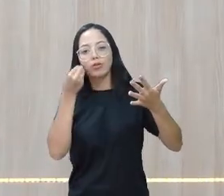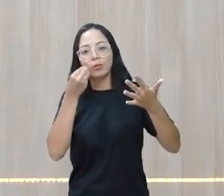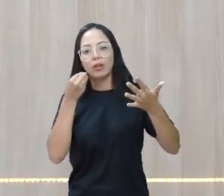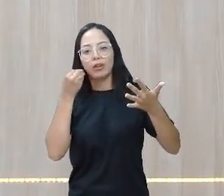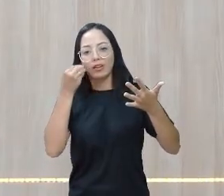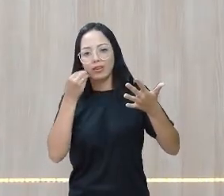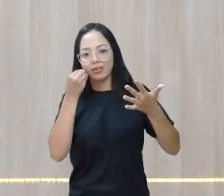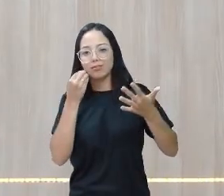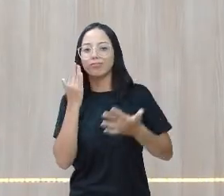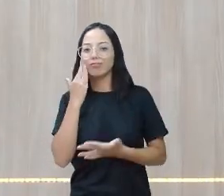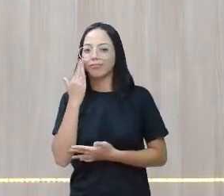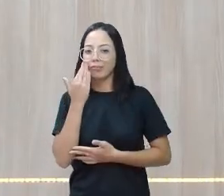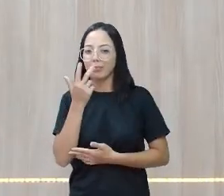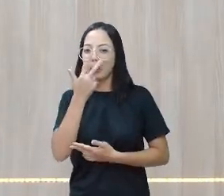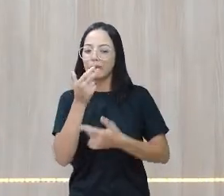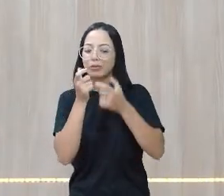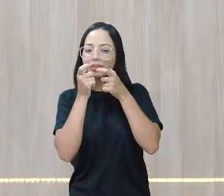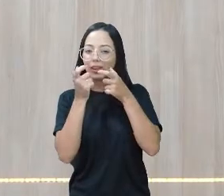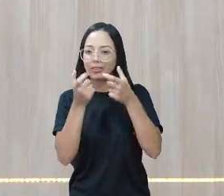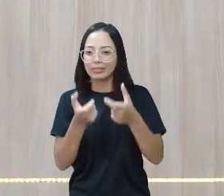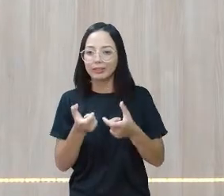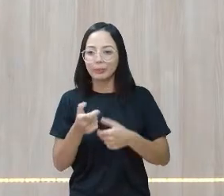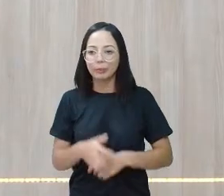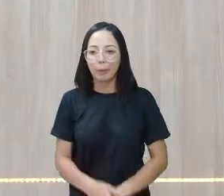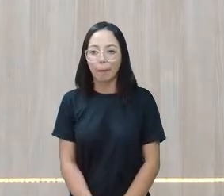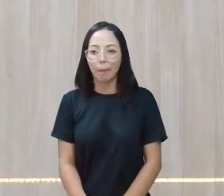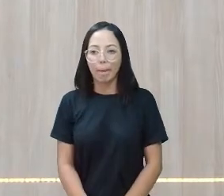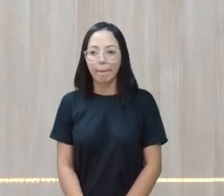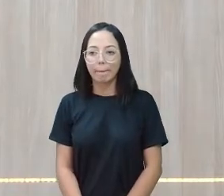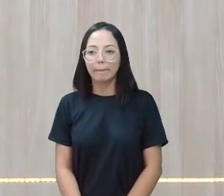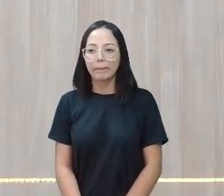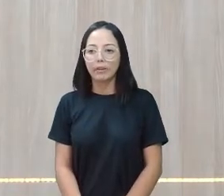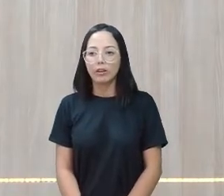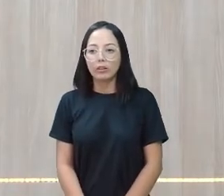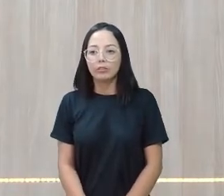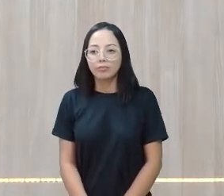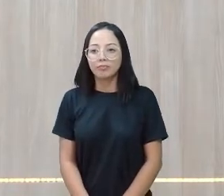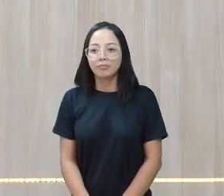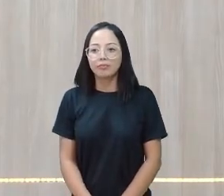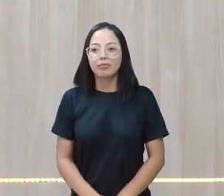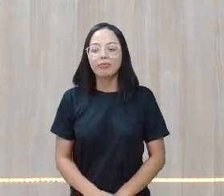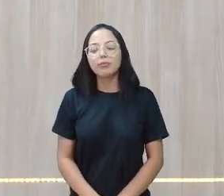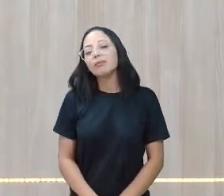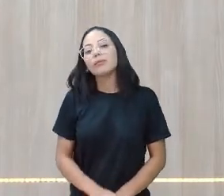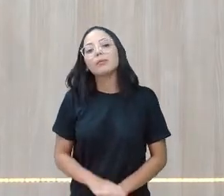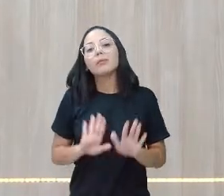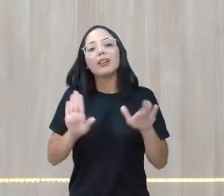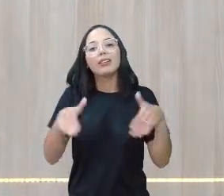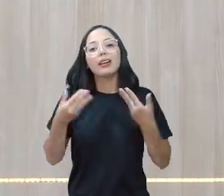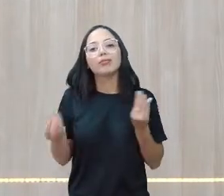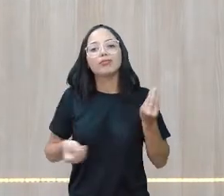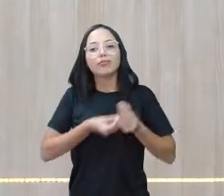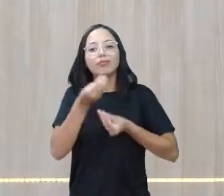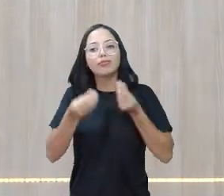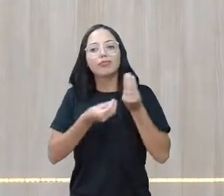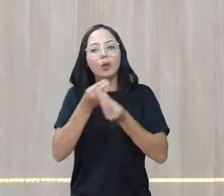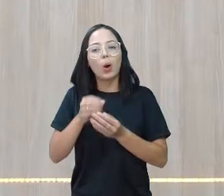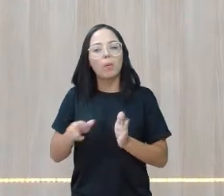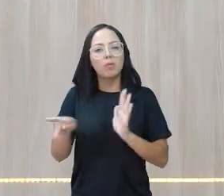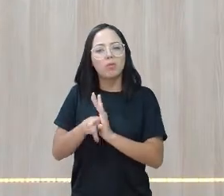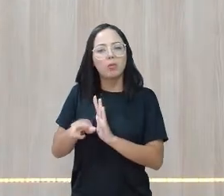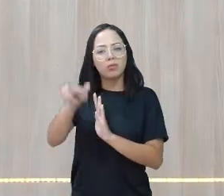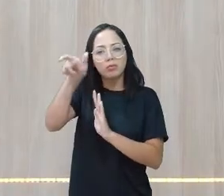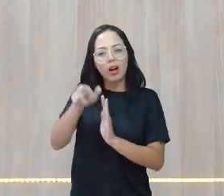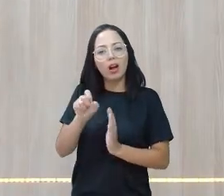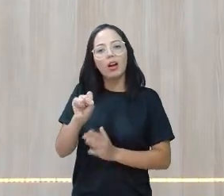experiências, né? Deve ser bem interessante. Vamos lá. E aí, né? Como será ser um sinesteta?